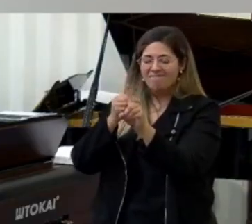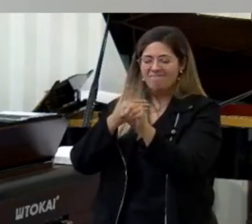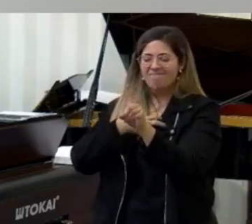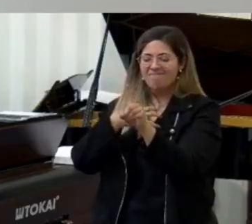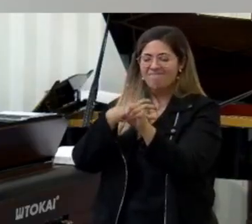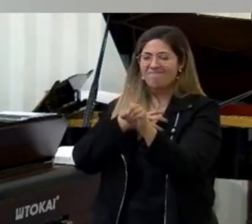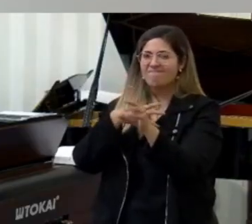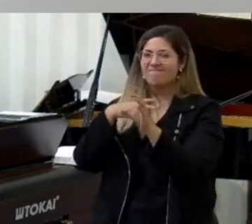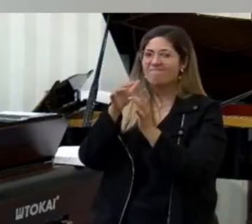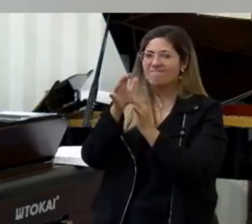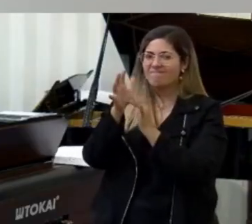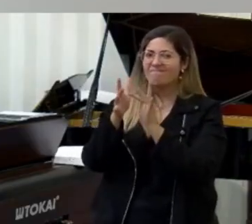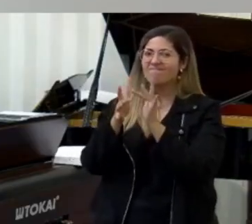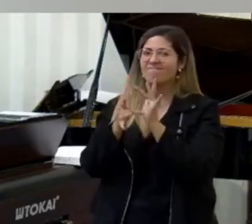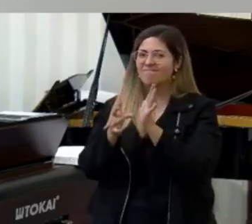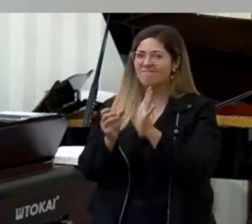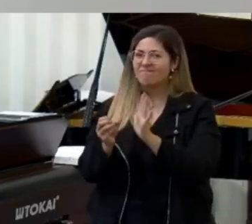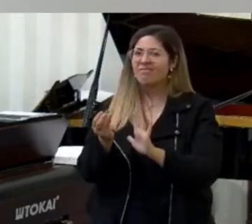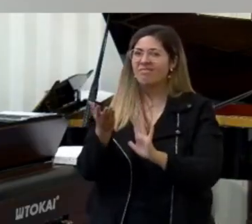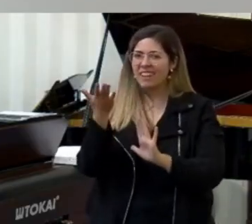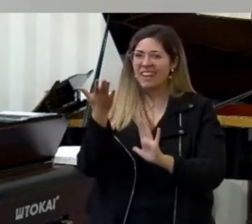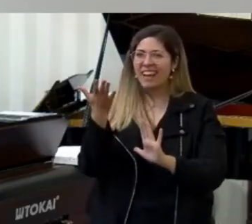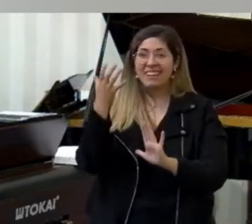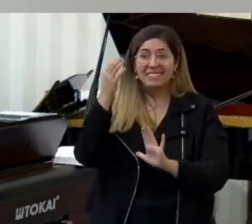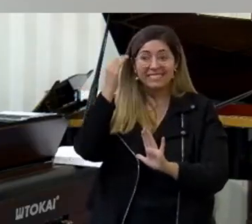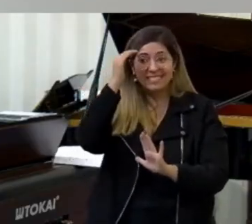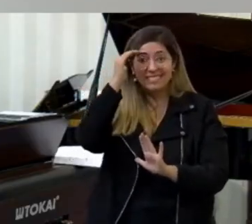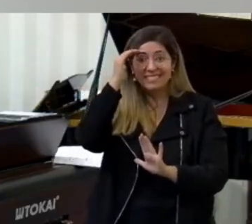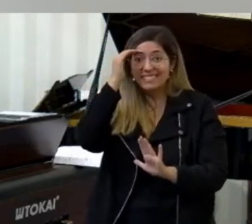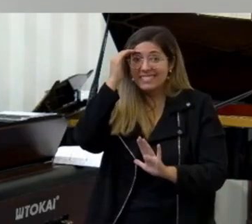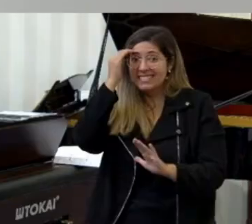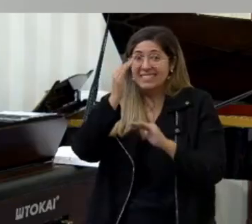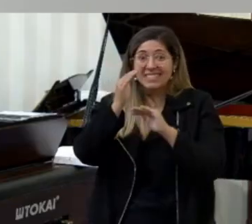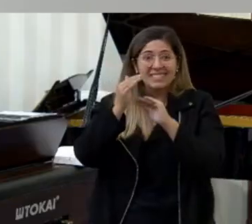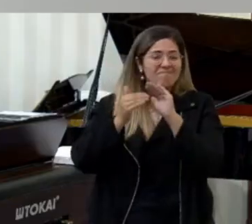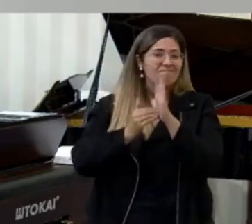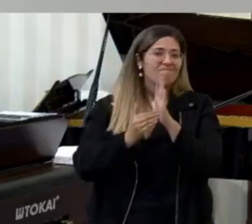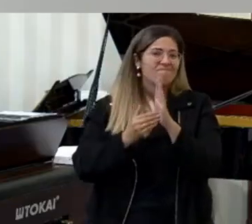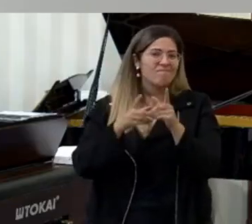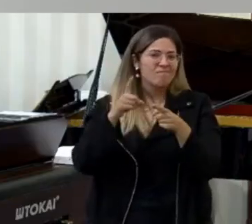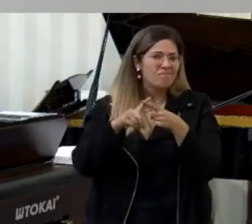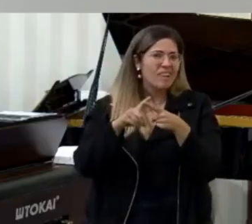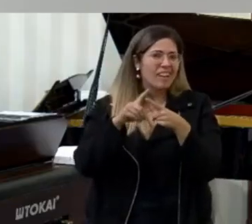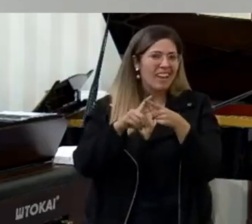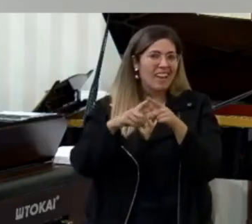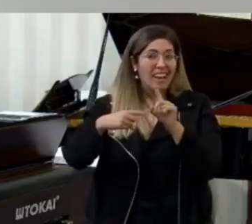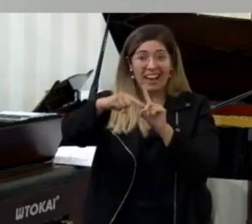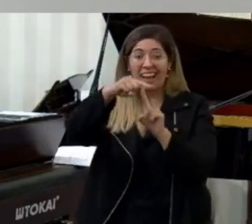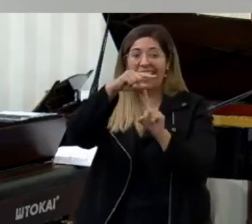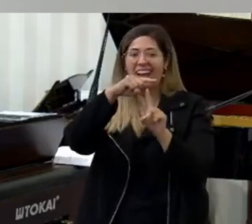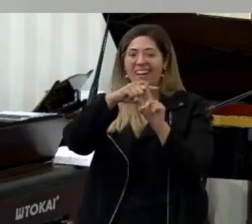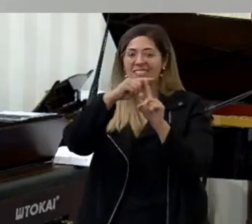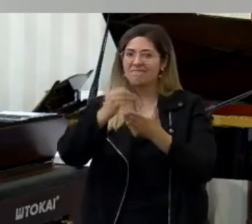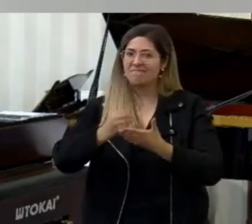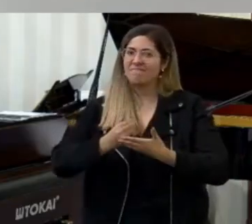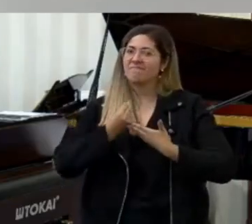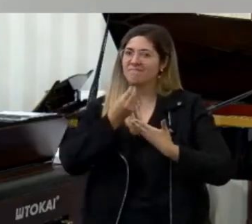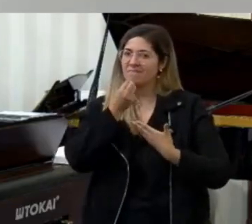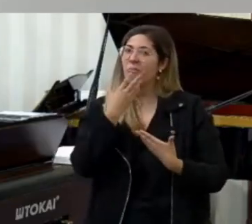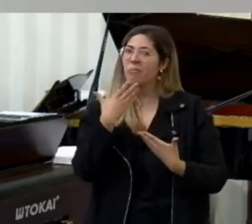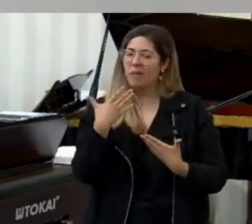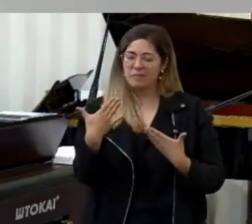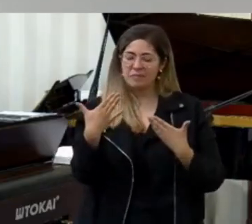passou ali, entenderem o que se passou ali, entenderem o benefício daquilo, vocês viverão bem, eu